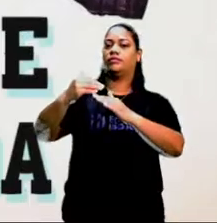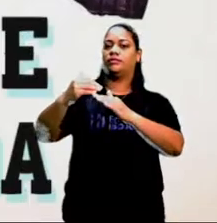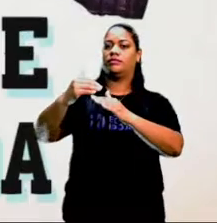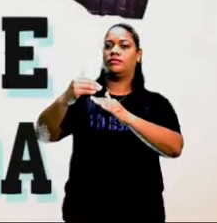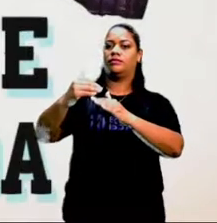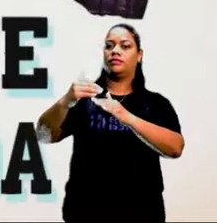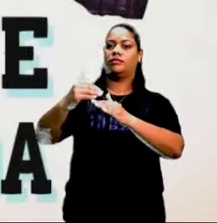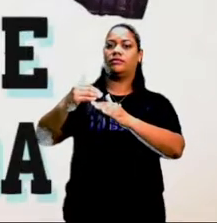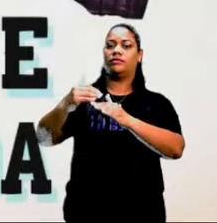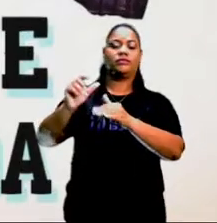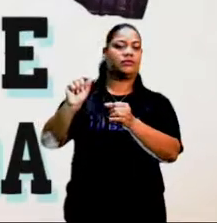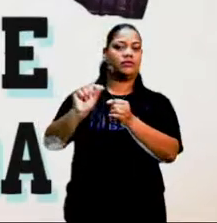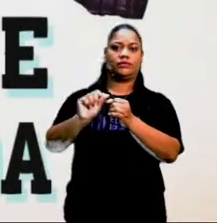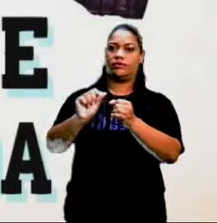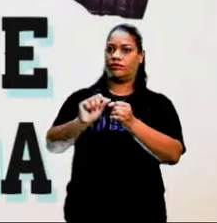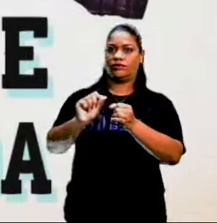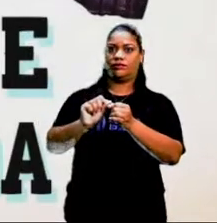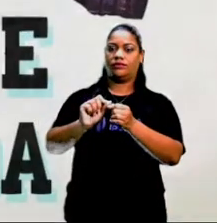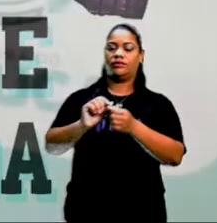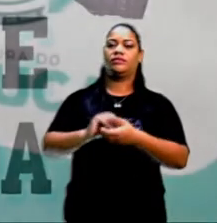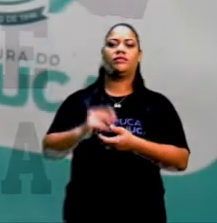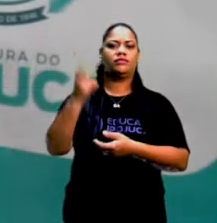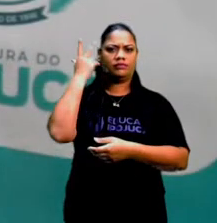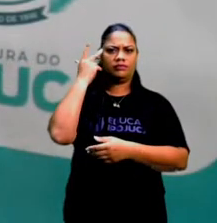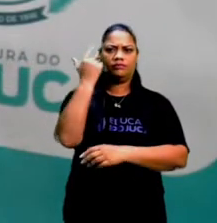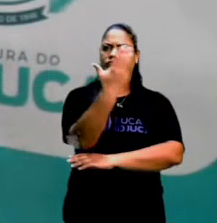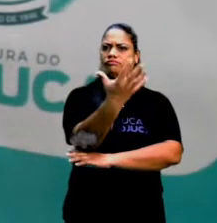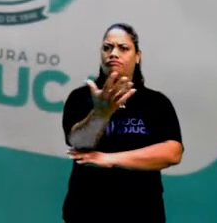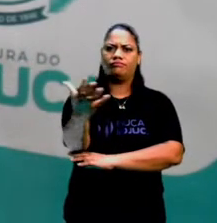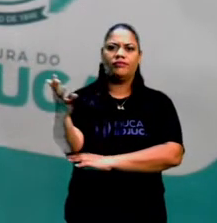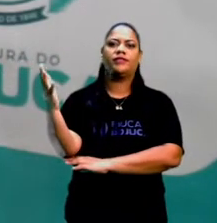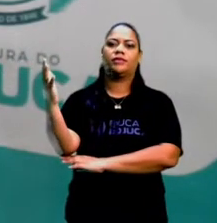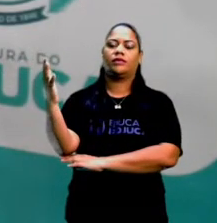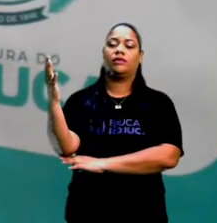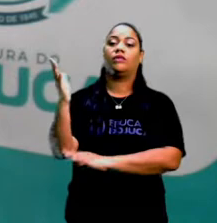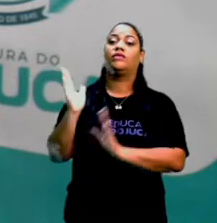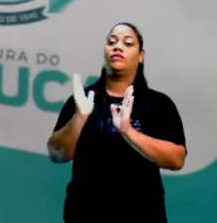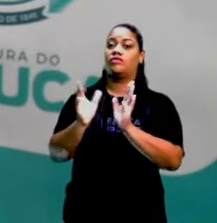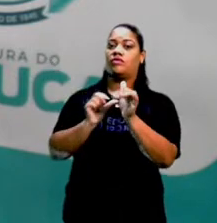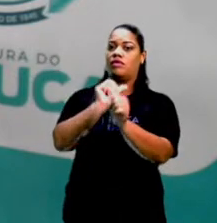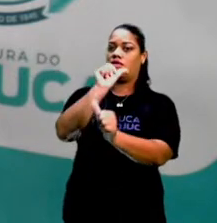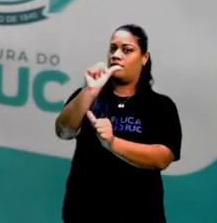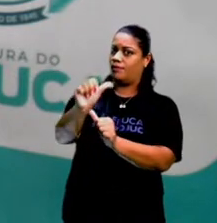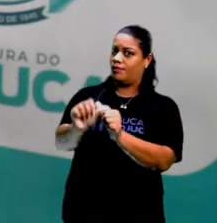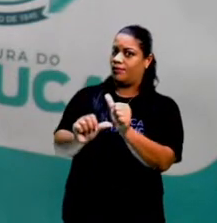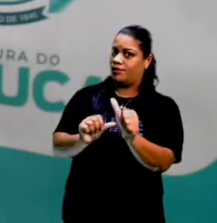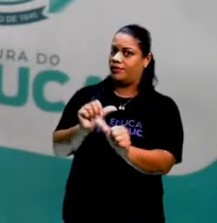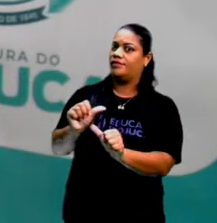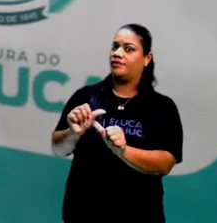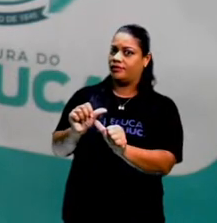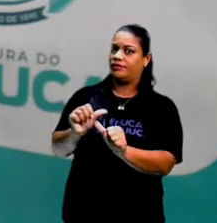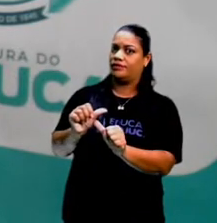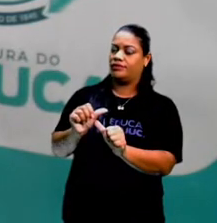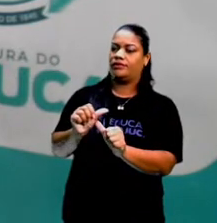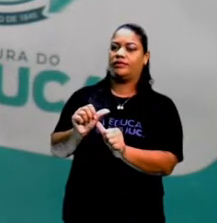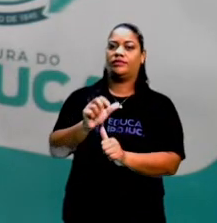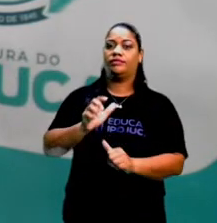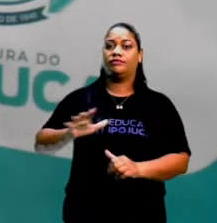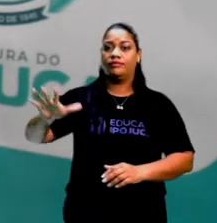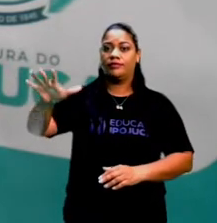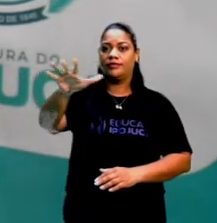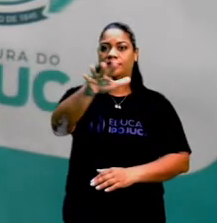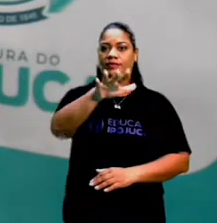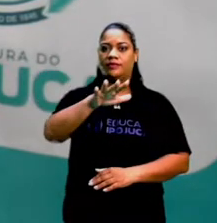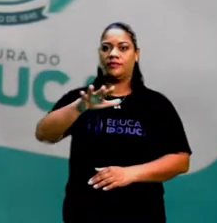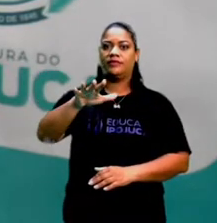foi criada por ele, tá? É natural. Já a paisagem modificada, tá? É aquela